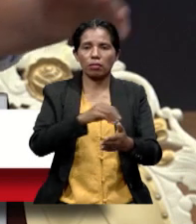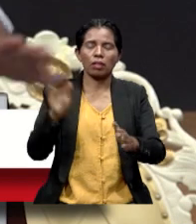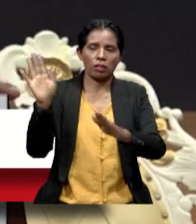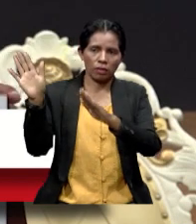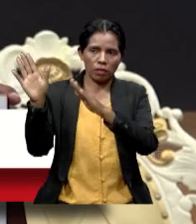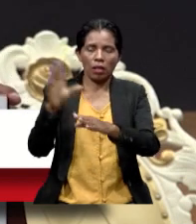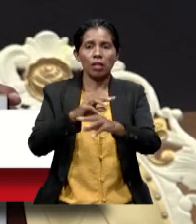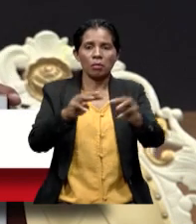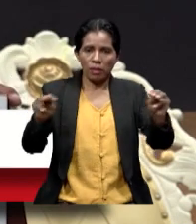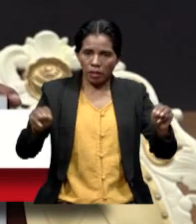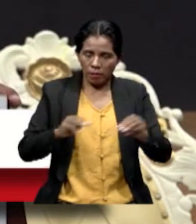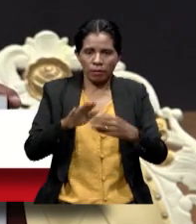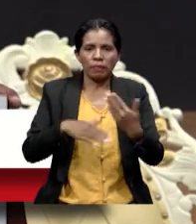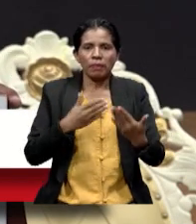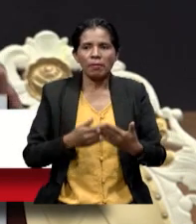assembleias municipais,